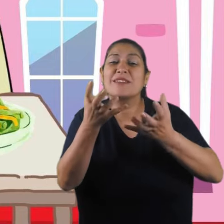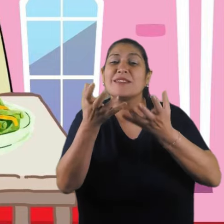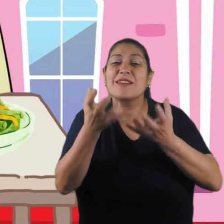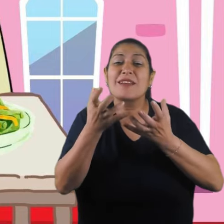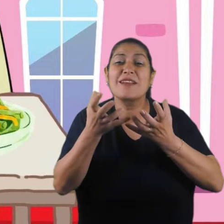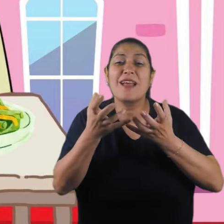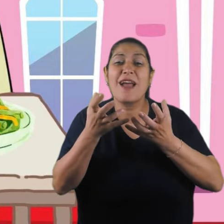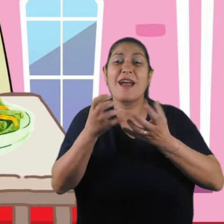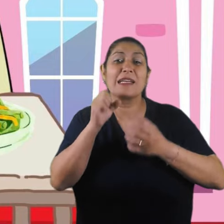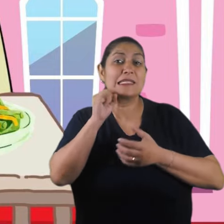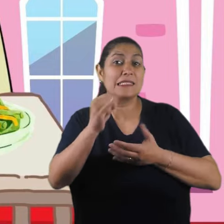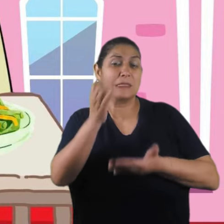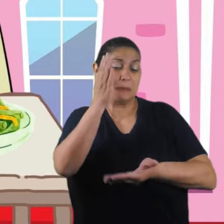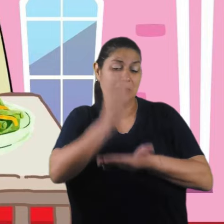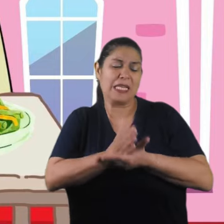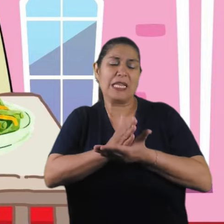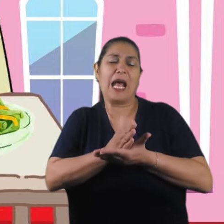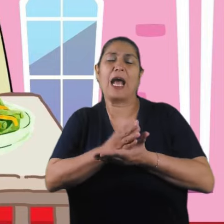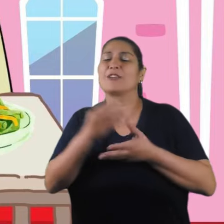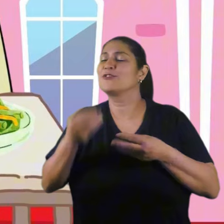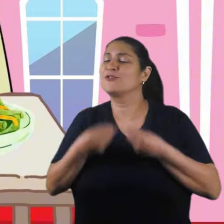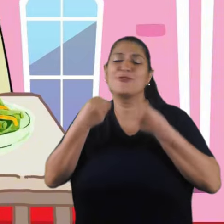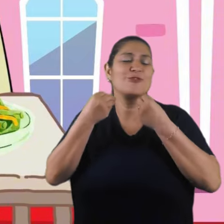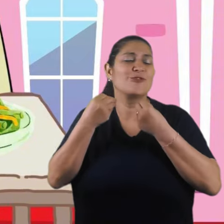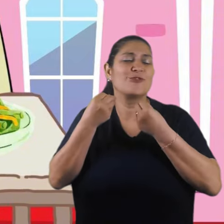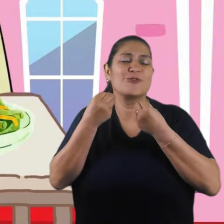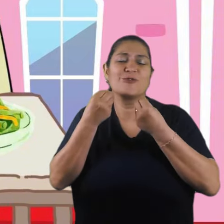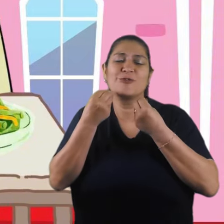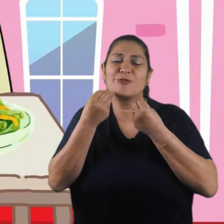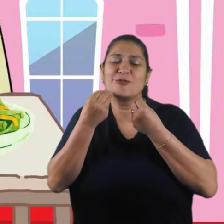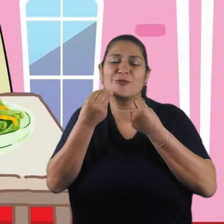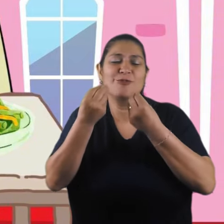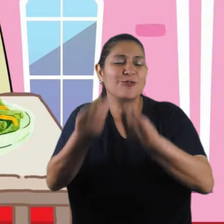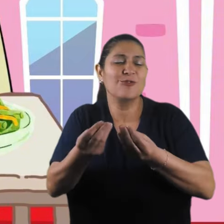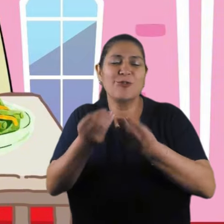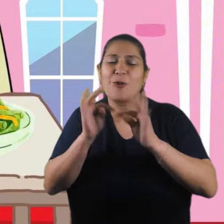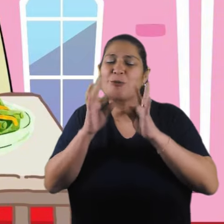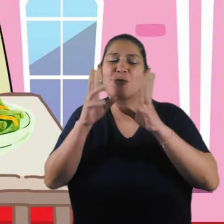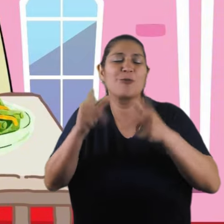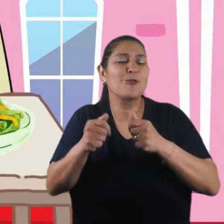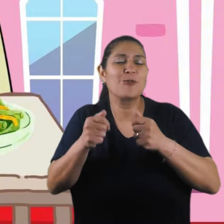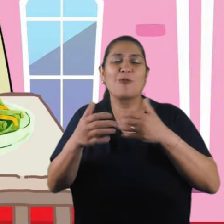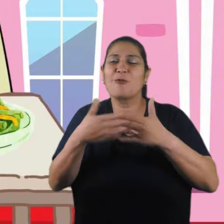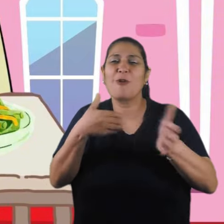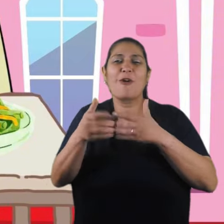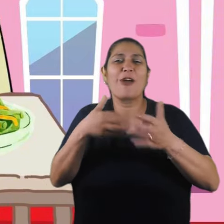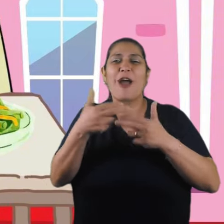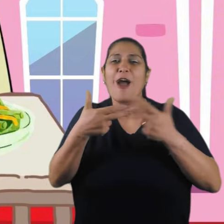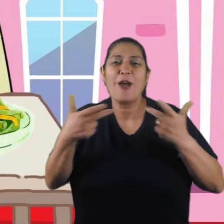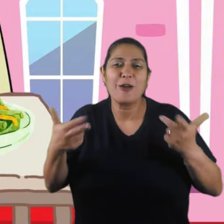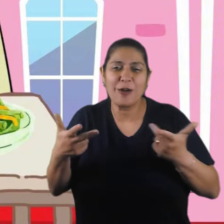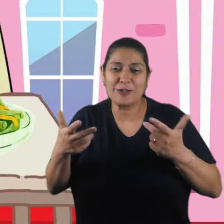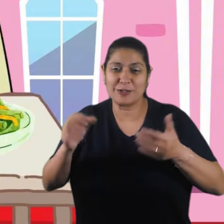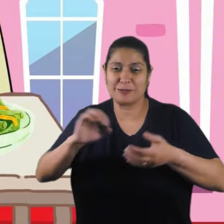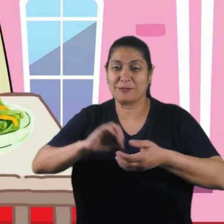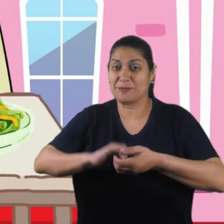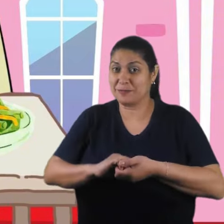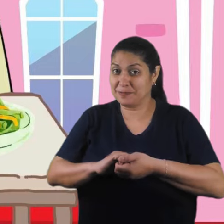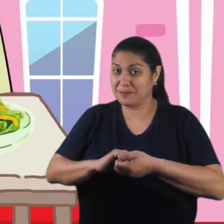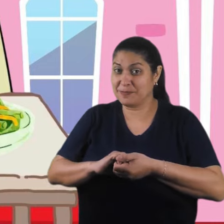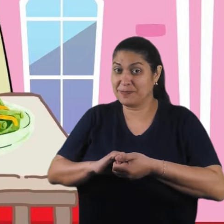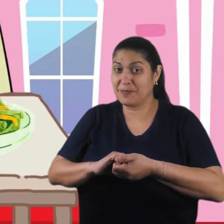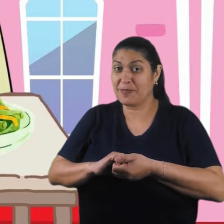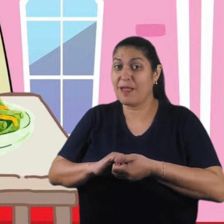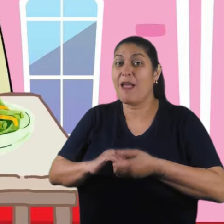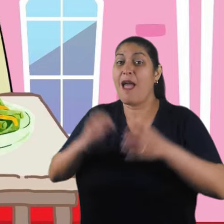Vou fazer o que você quiser. Mesmo que seja metade do meu reino, darei a você. Pode pedir qualquer